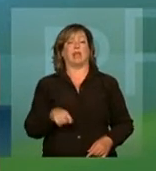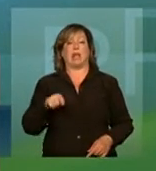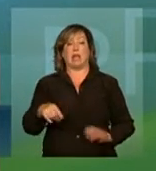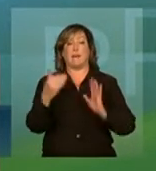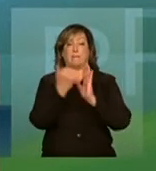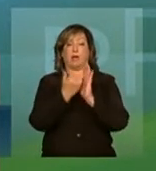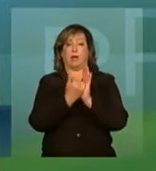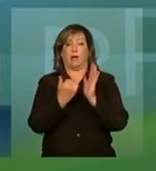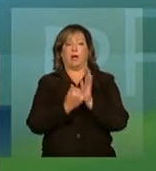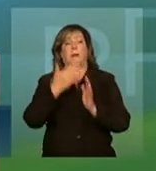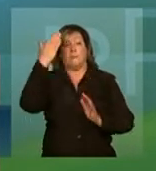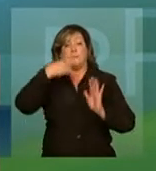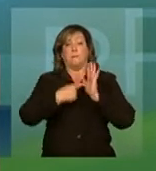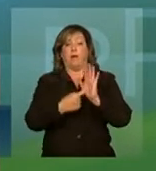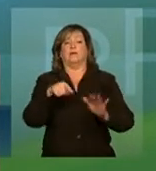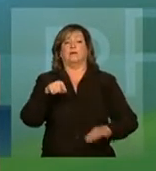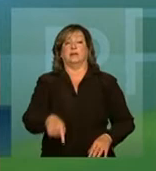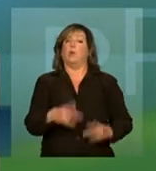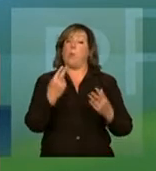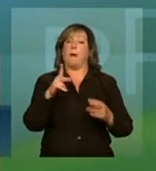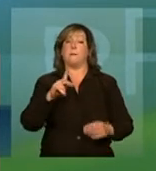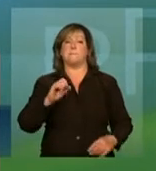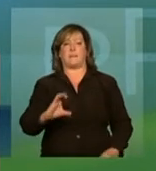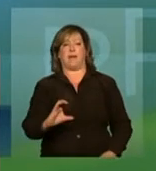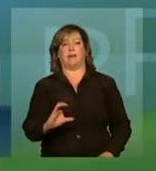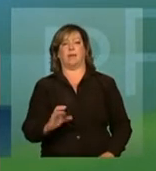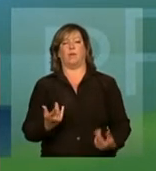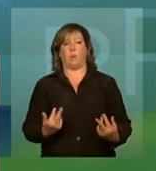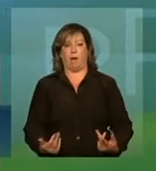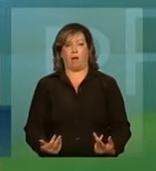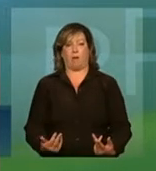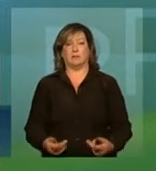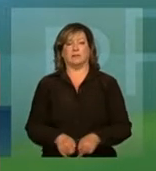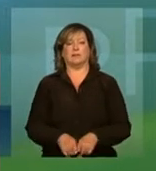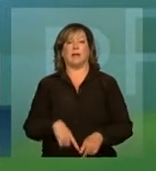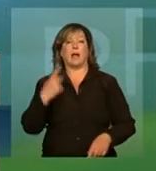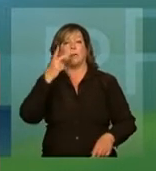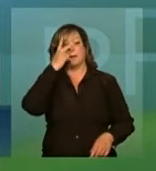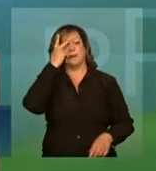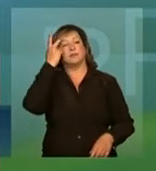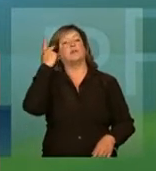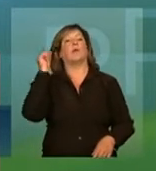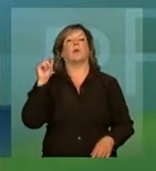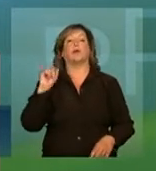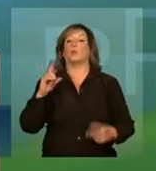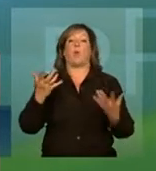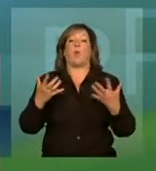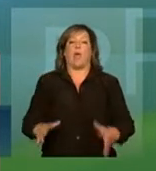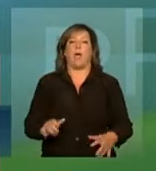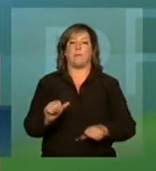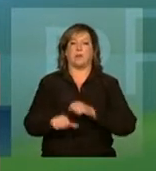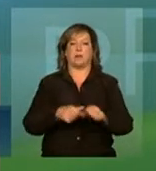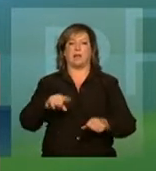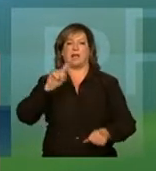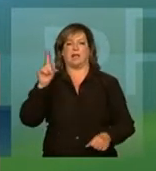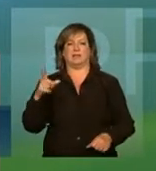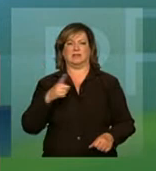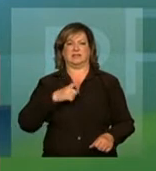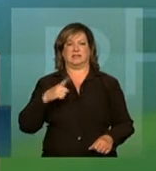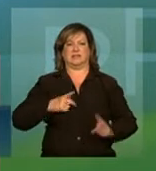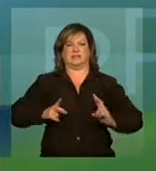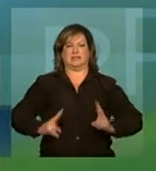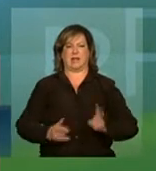é prova disso, assim como o PAC foi. Os interesses de quem não quer mudar quase sempre se manifestam com